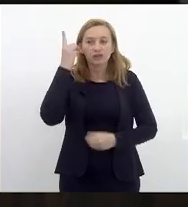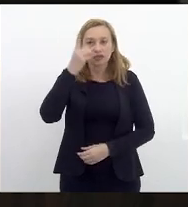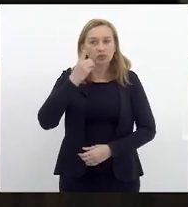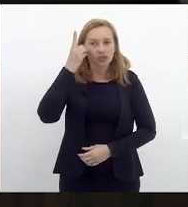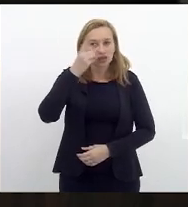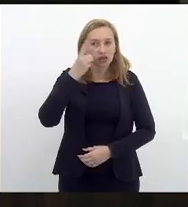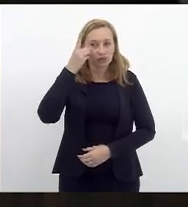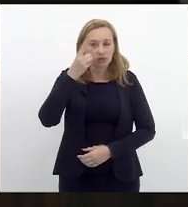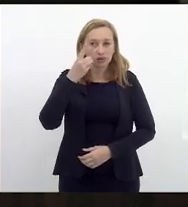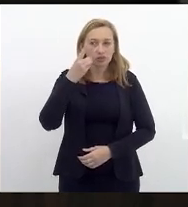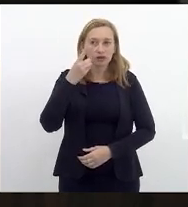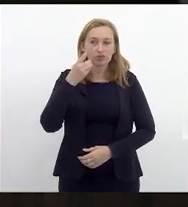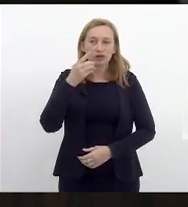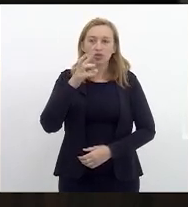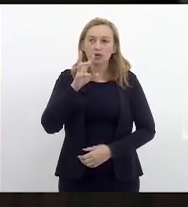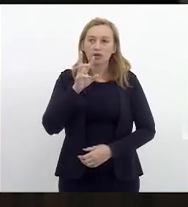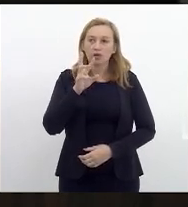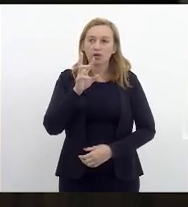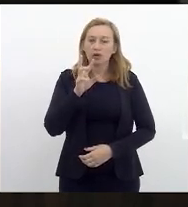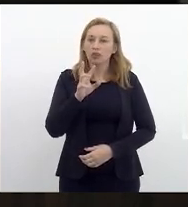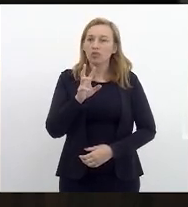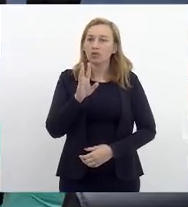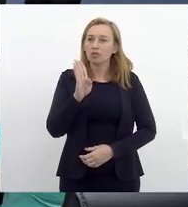deputado Rubens Montempo.